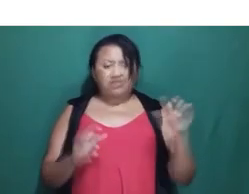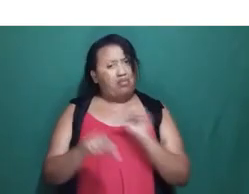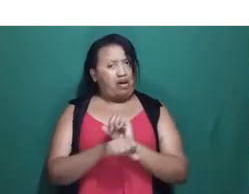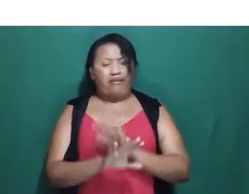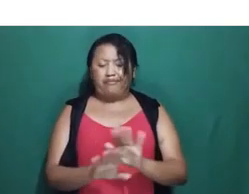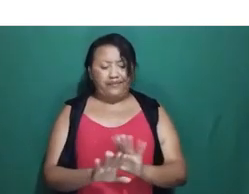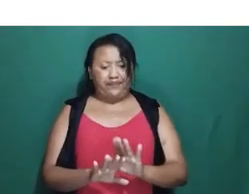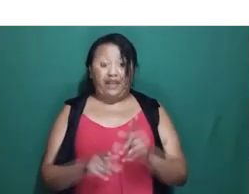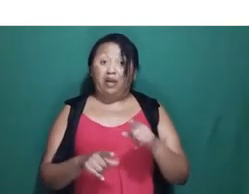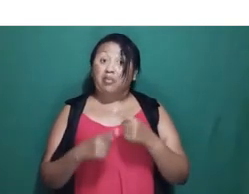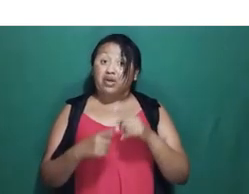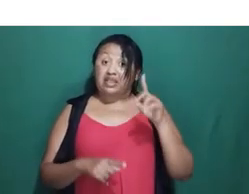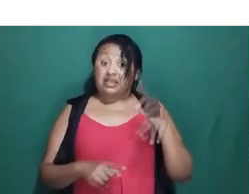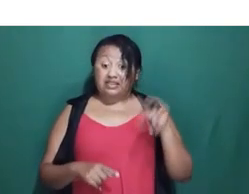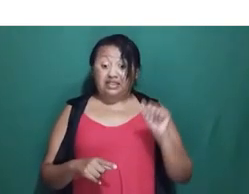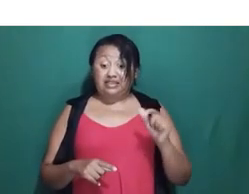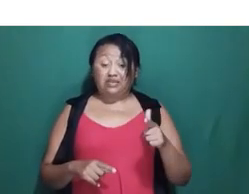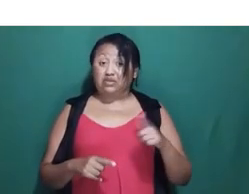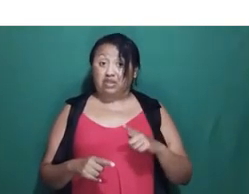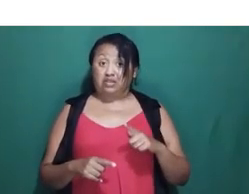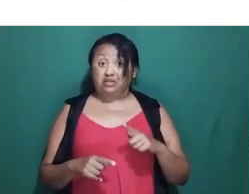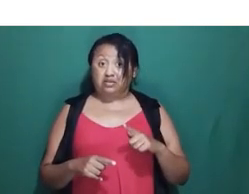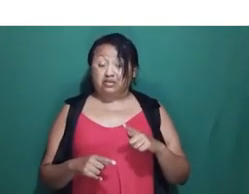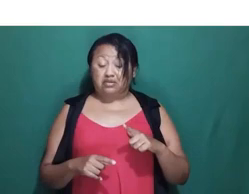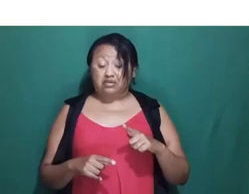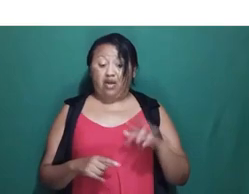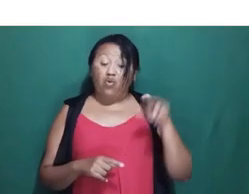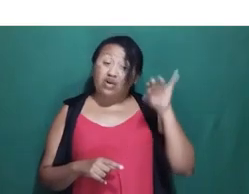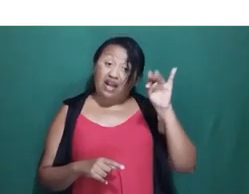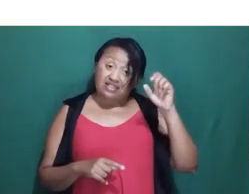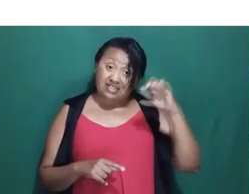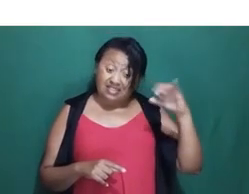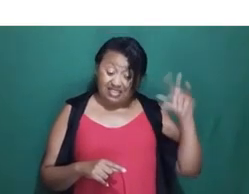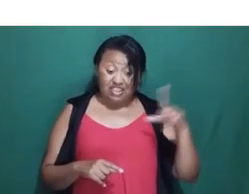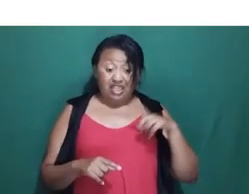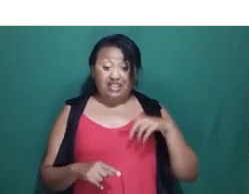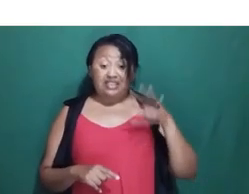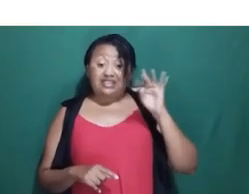né gente porque no DNA não tem uracila né DNA